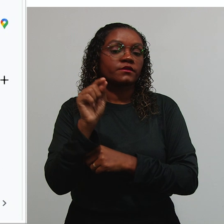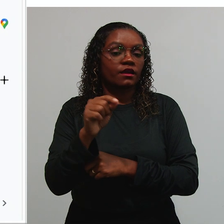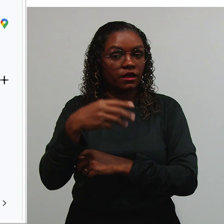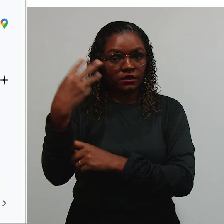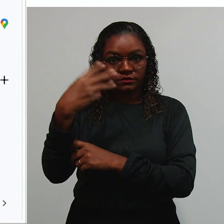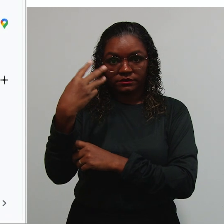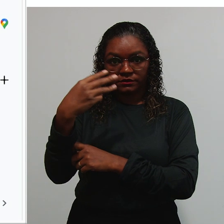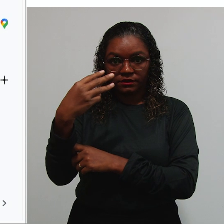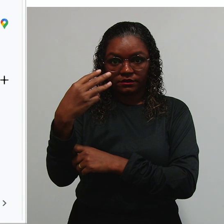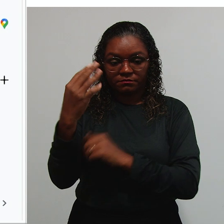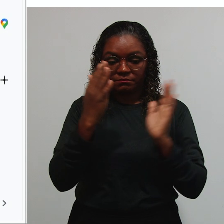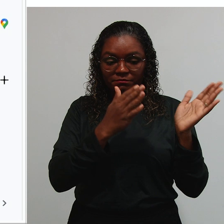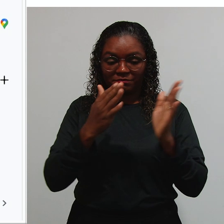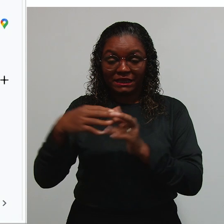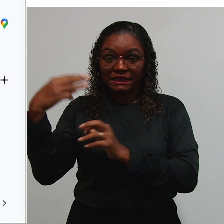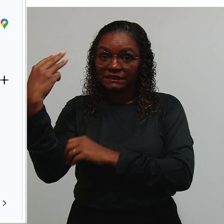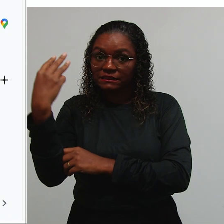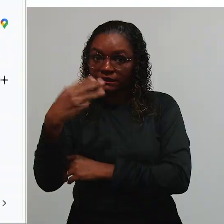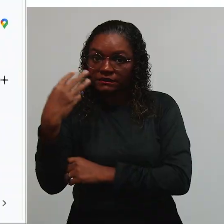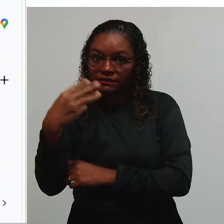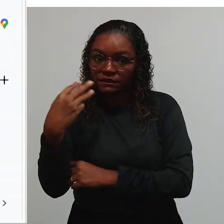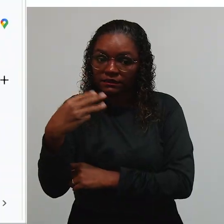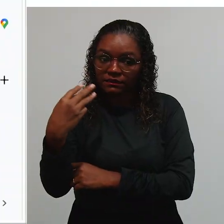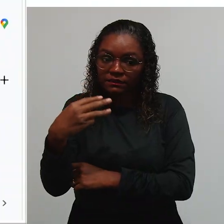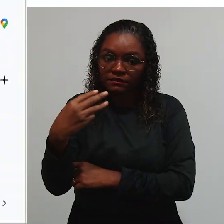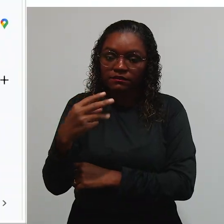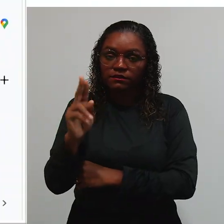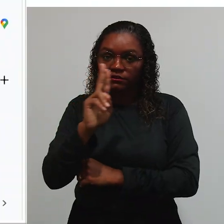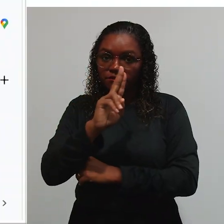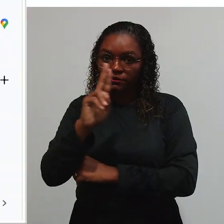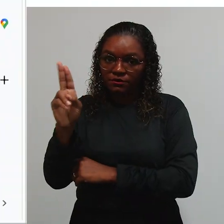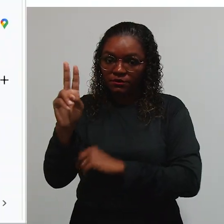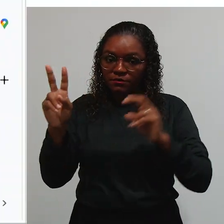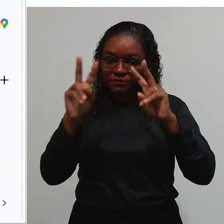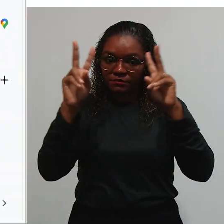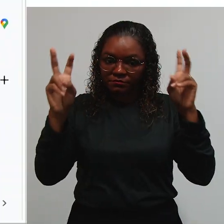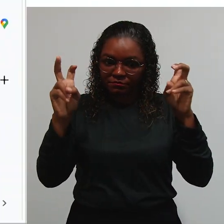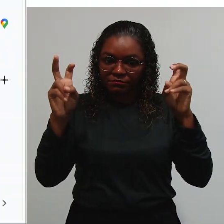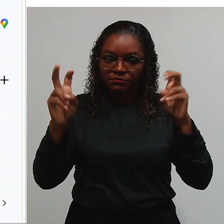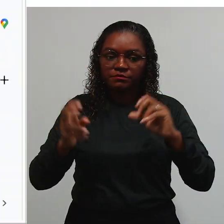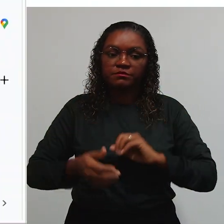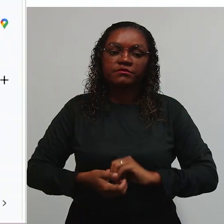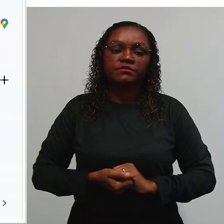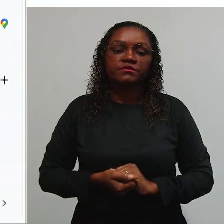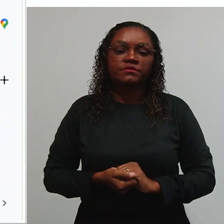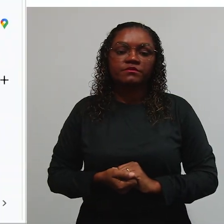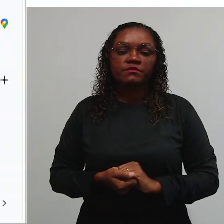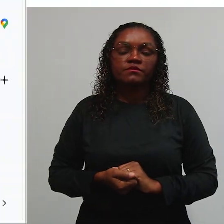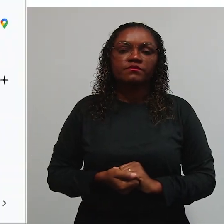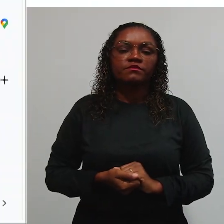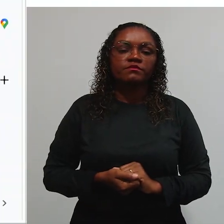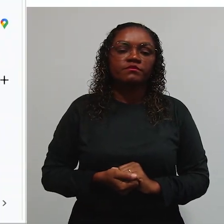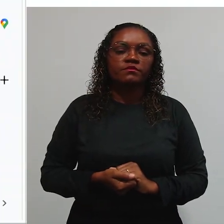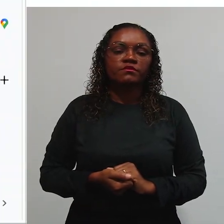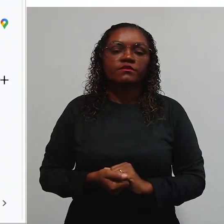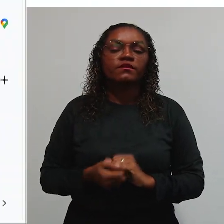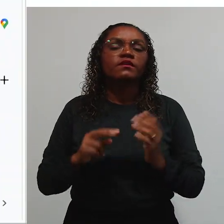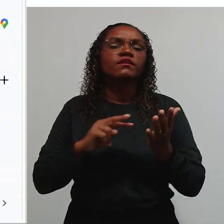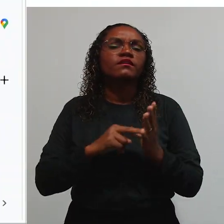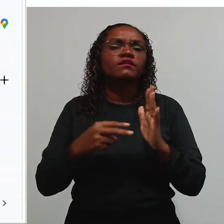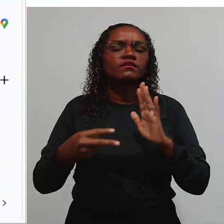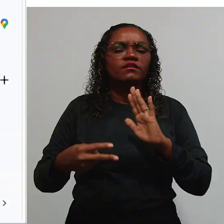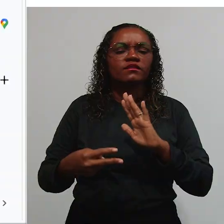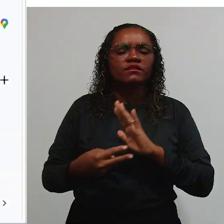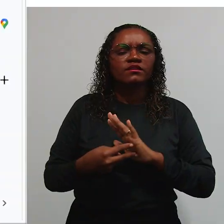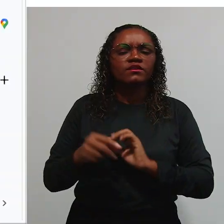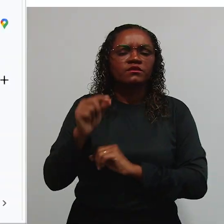a terceira seção que a gente chama, aqui está nomeada conforme o projeto, né? Eu vou desfazer, evidentemente. Então, o que a